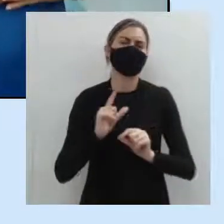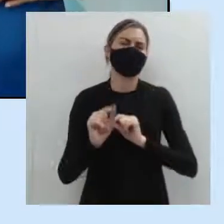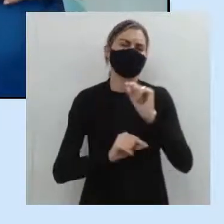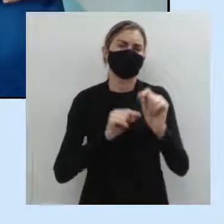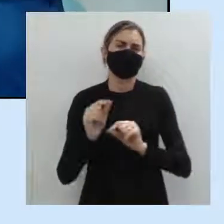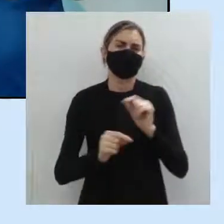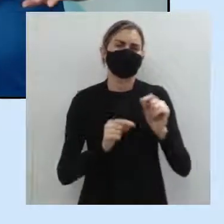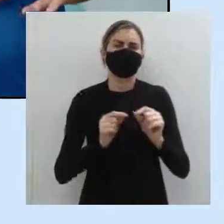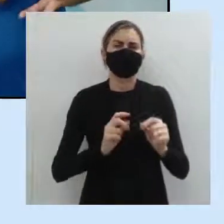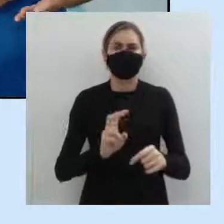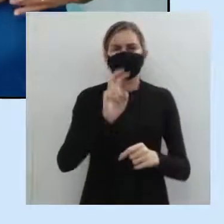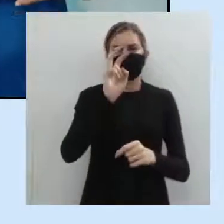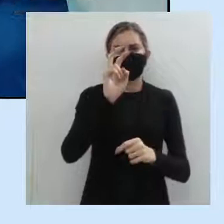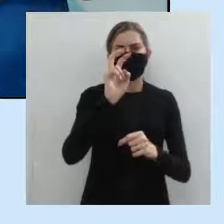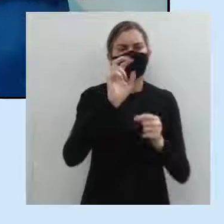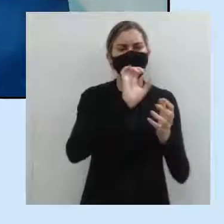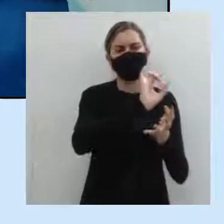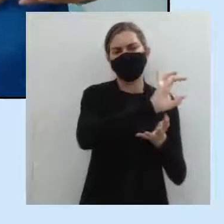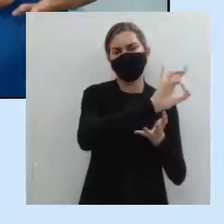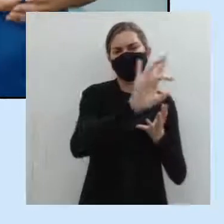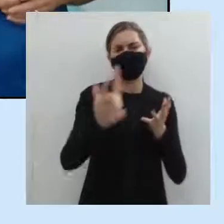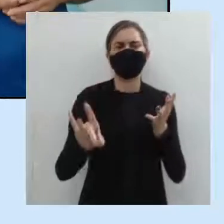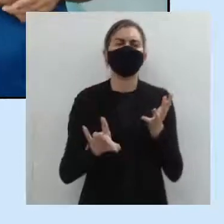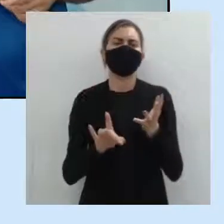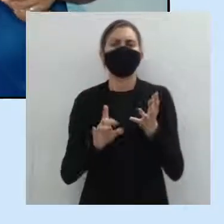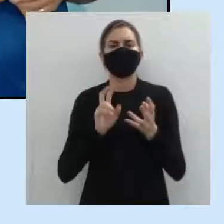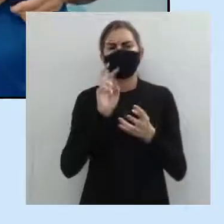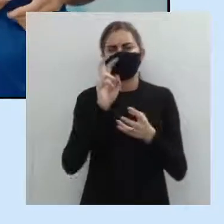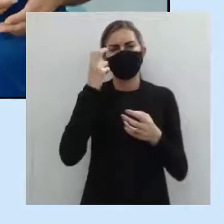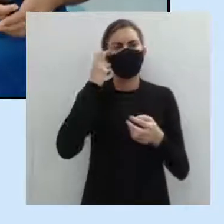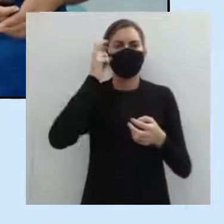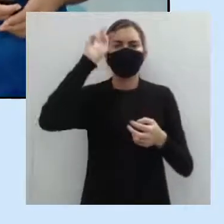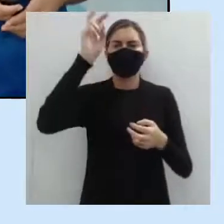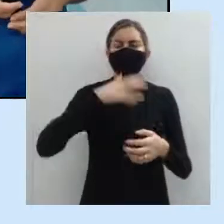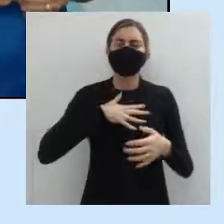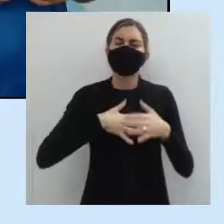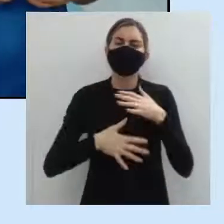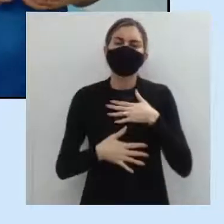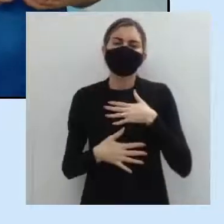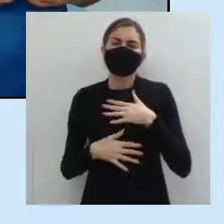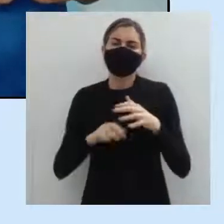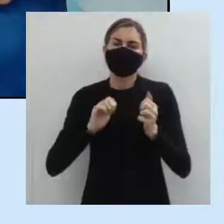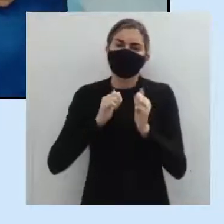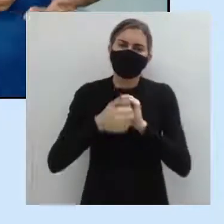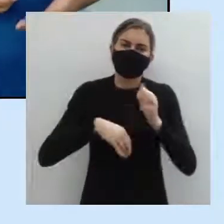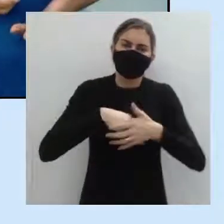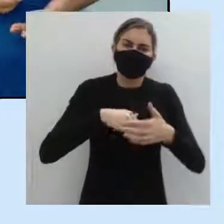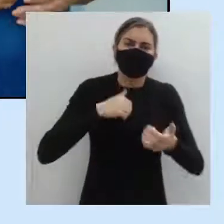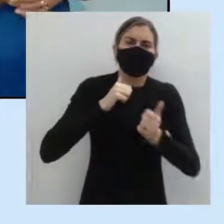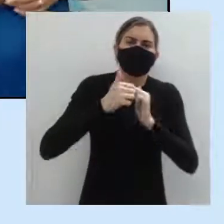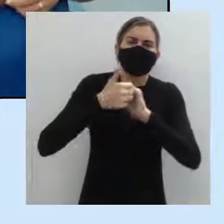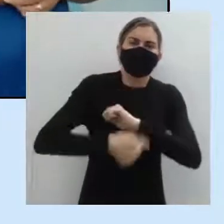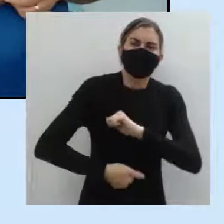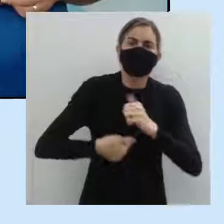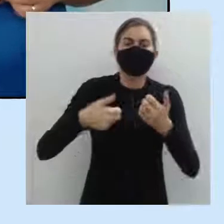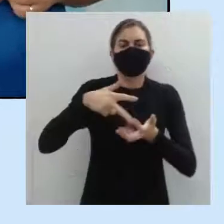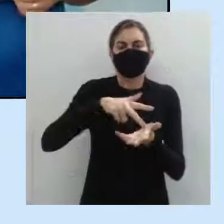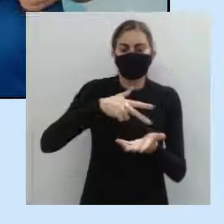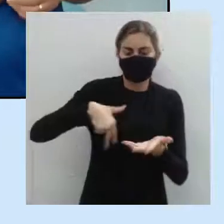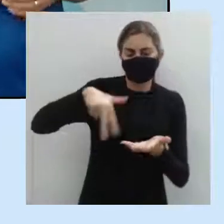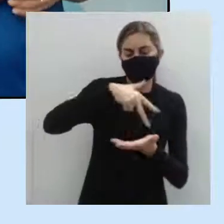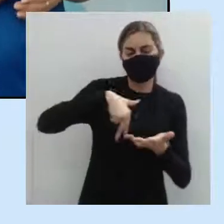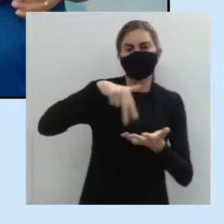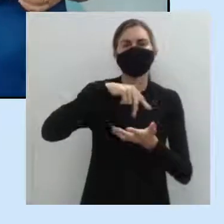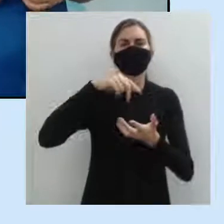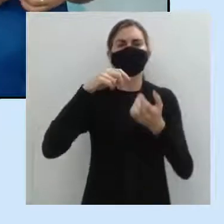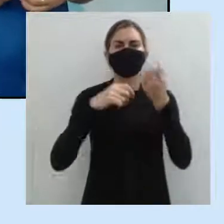em cinco áreas, ou seja, seis áreas da cultura corporal: o jogo, o esporte, a dança